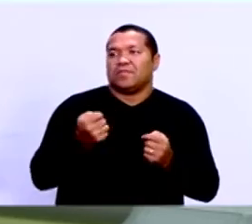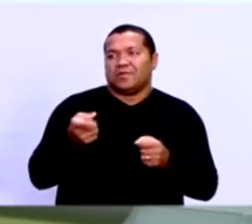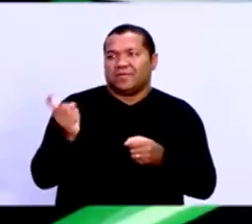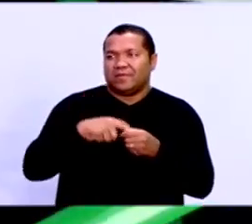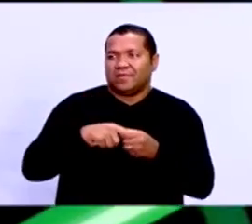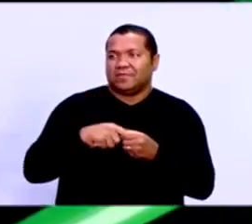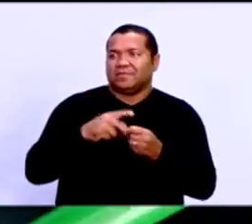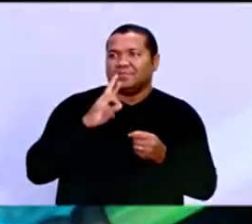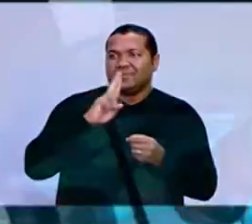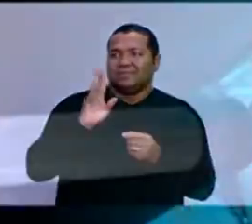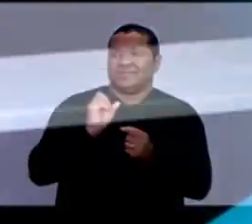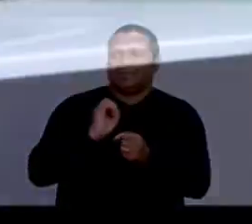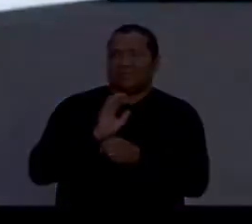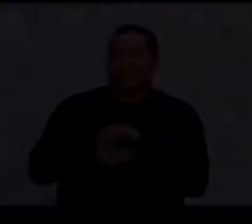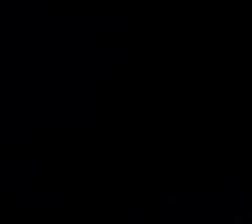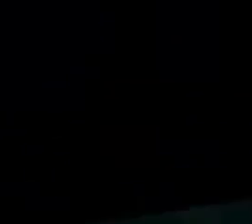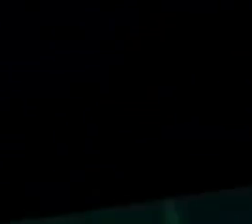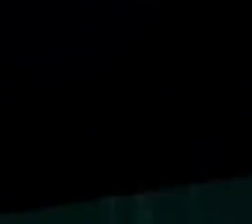logo